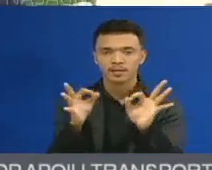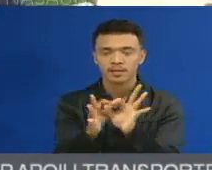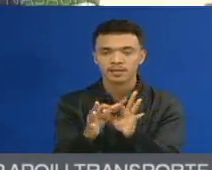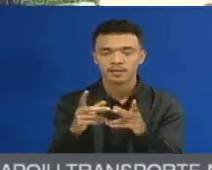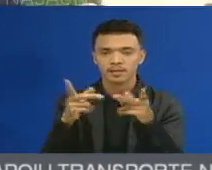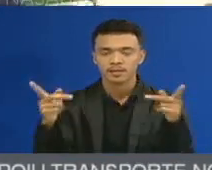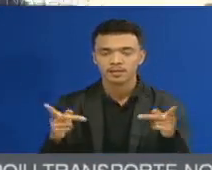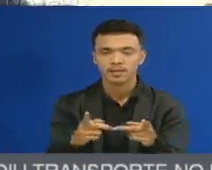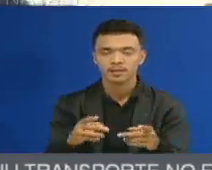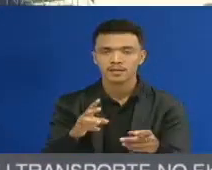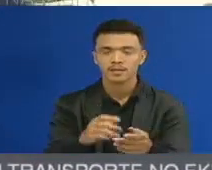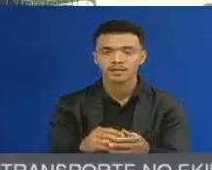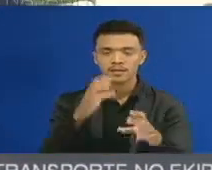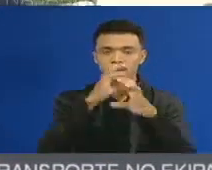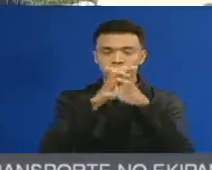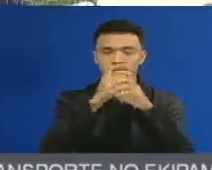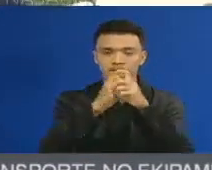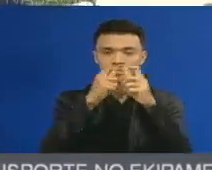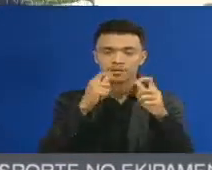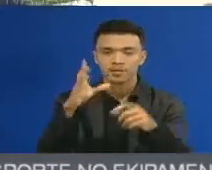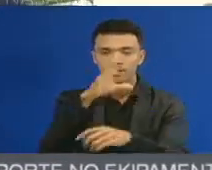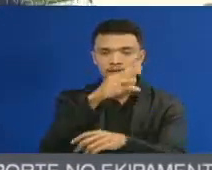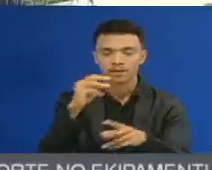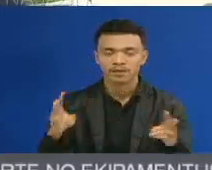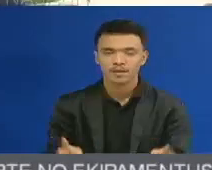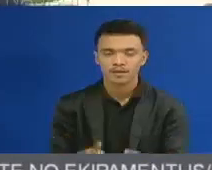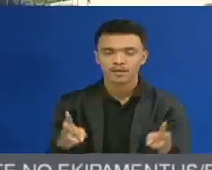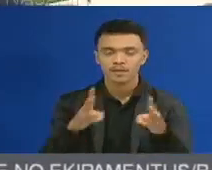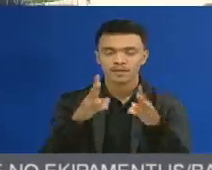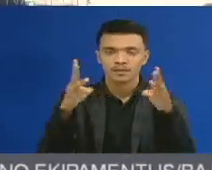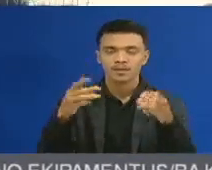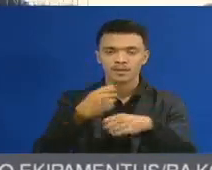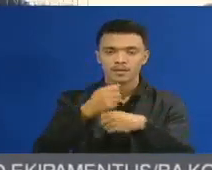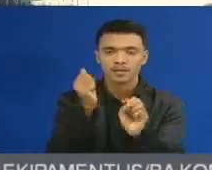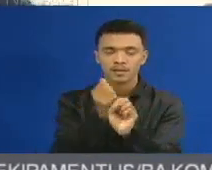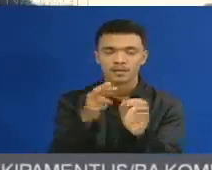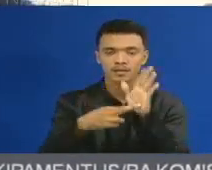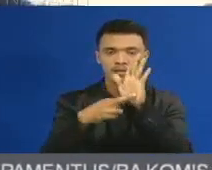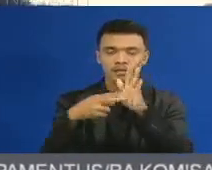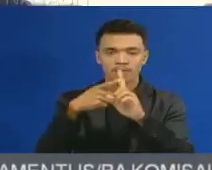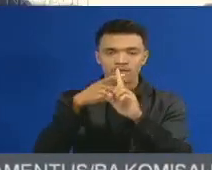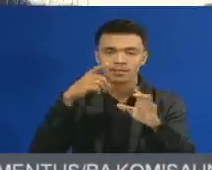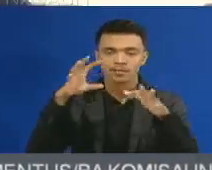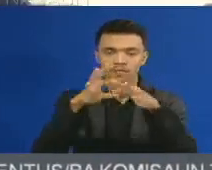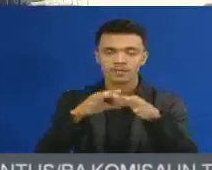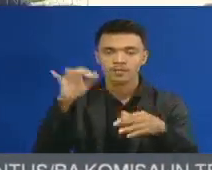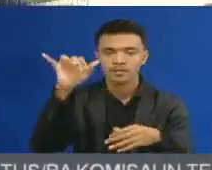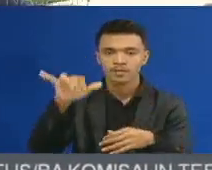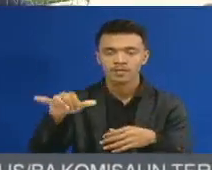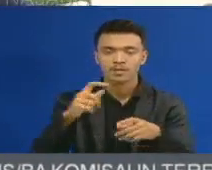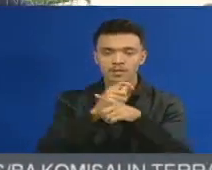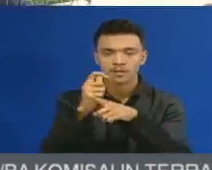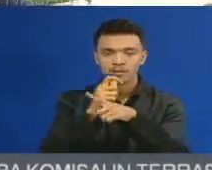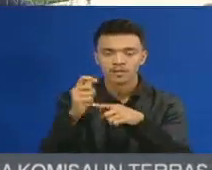área manutenção veículo na estrada. Hau Simona relatório Rusi membro Sira, cata treinamento